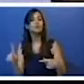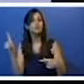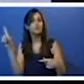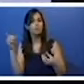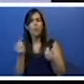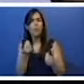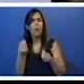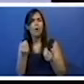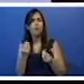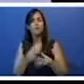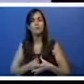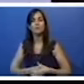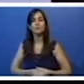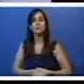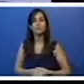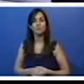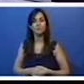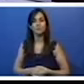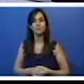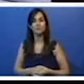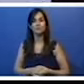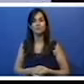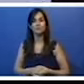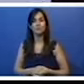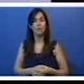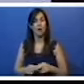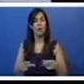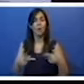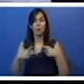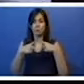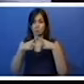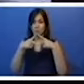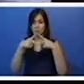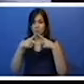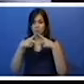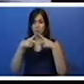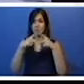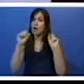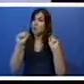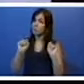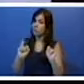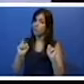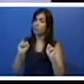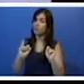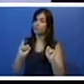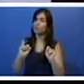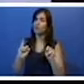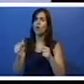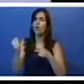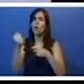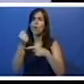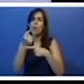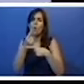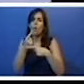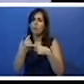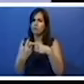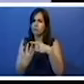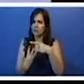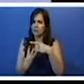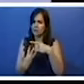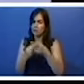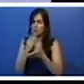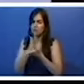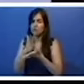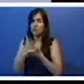parte azul é o losango ele pode ser representado por um terço ou seja Eu dividi o hexágono em